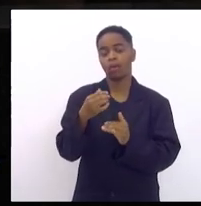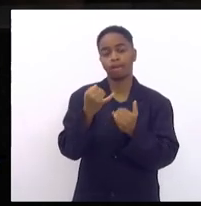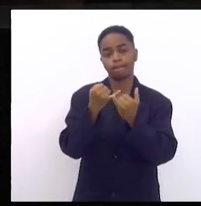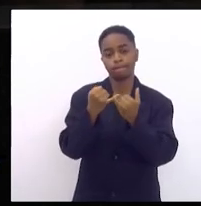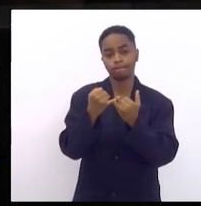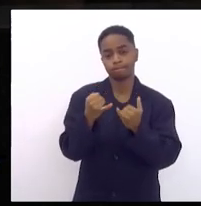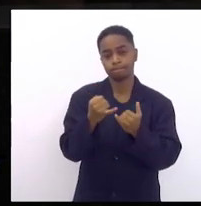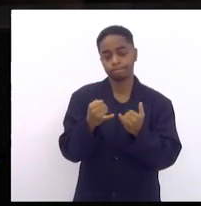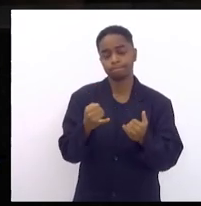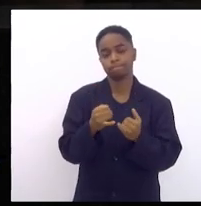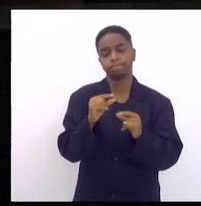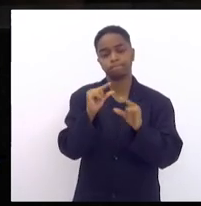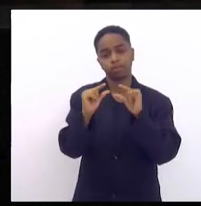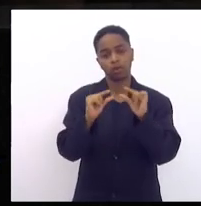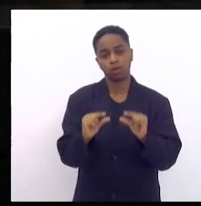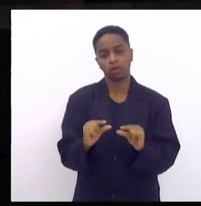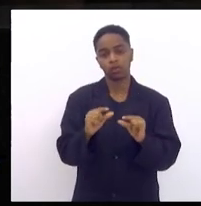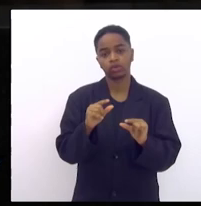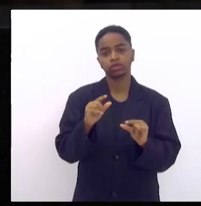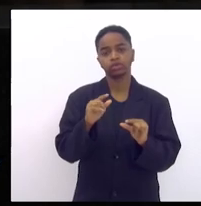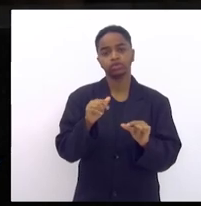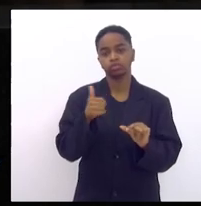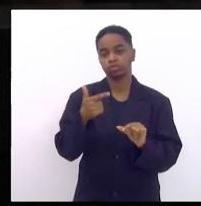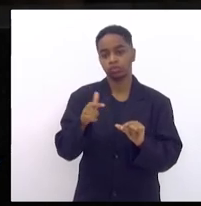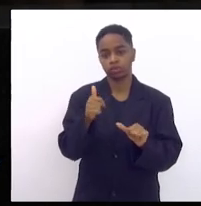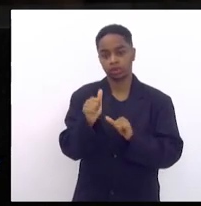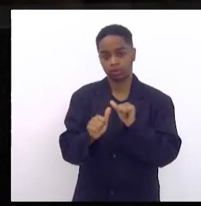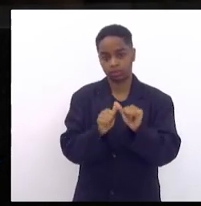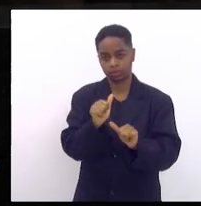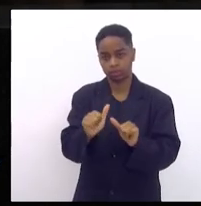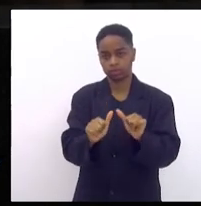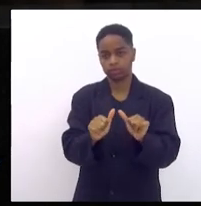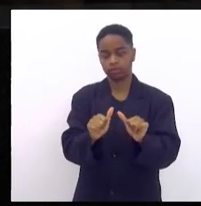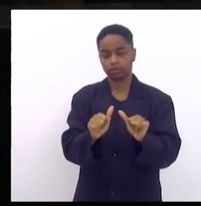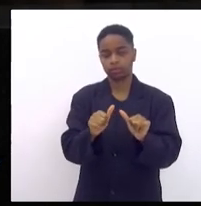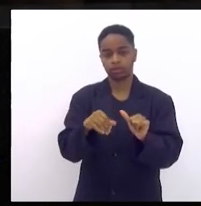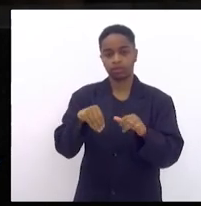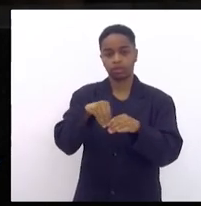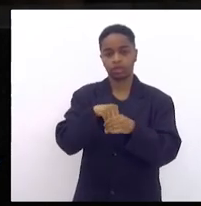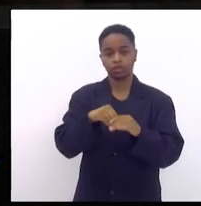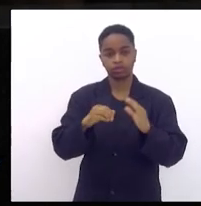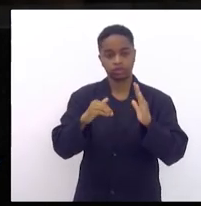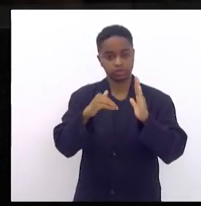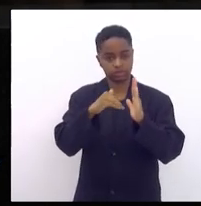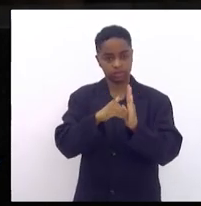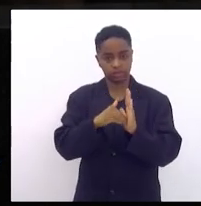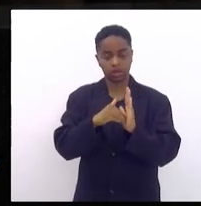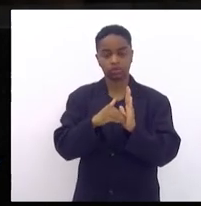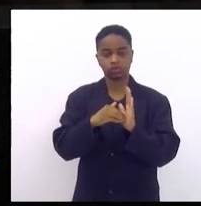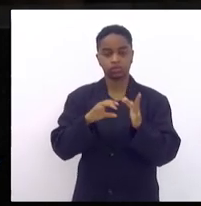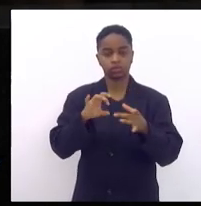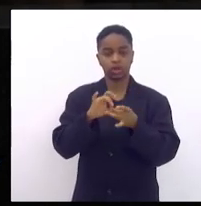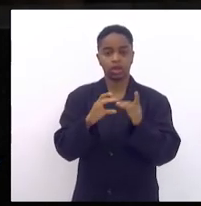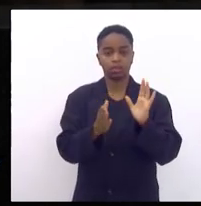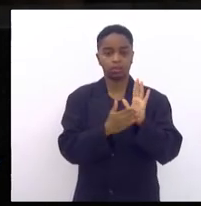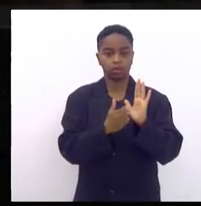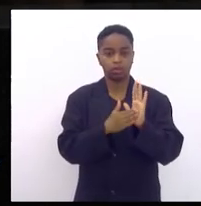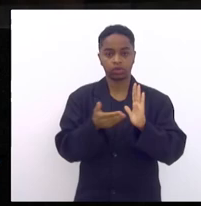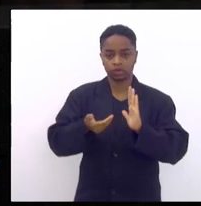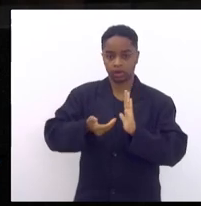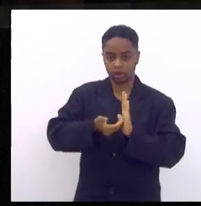houve, que não houve mudanças no Senado Federal do que foi proposto pela Câmara,